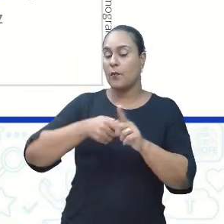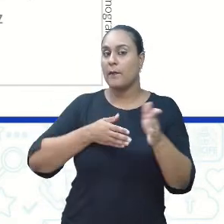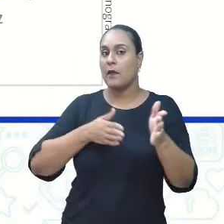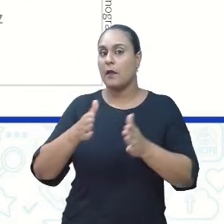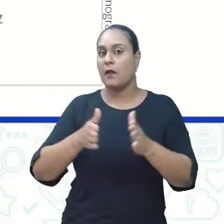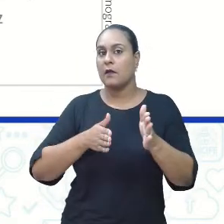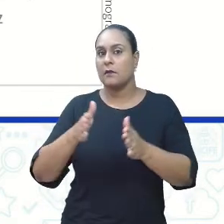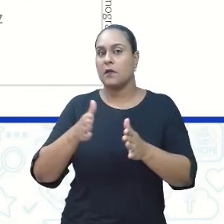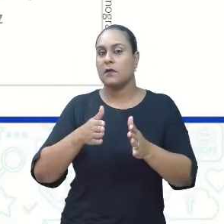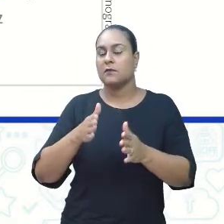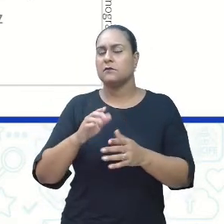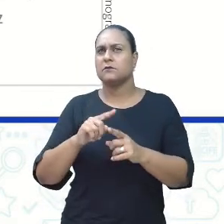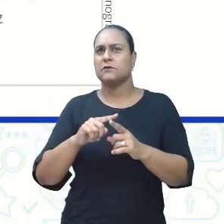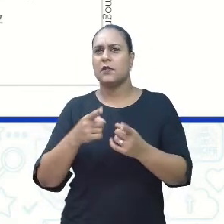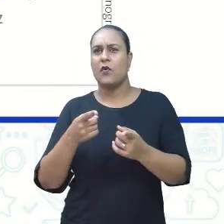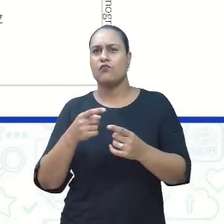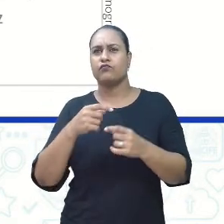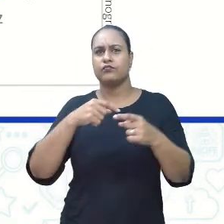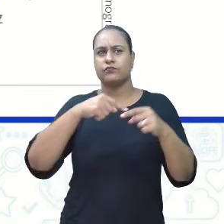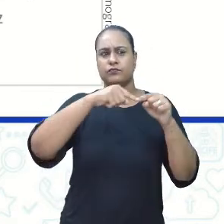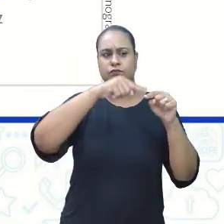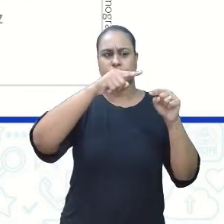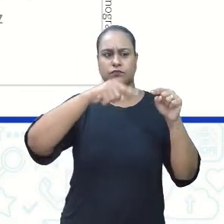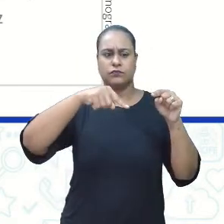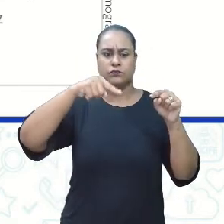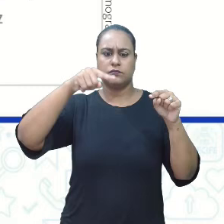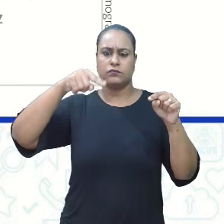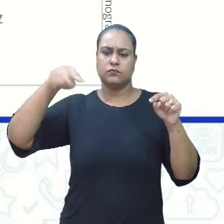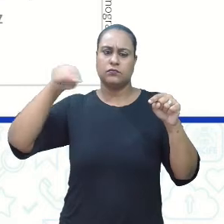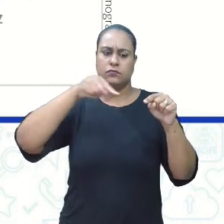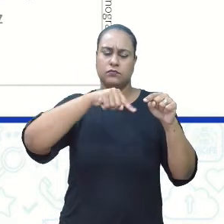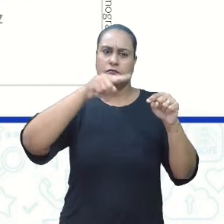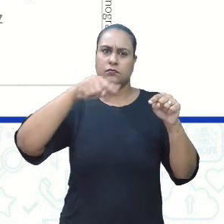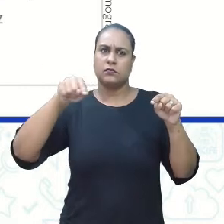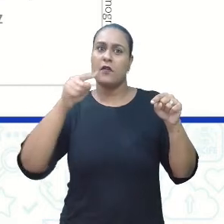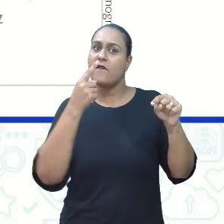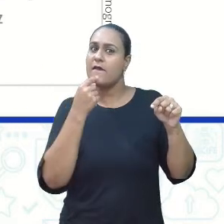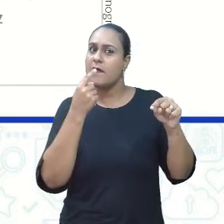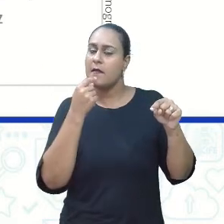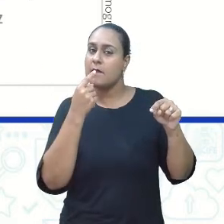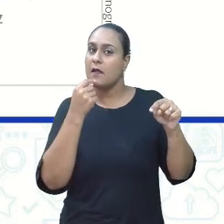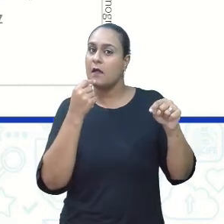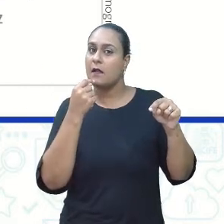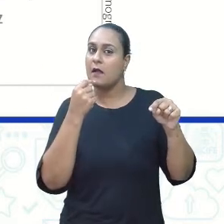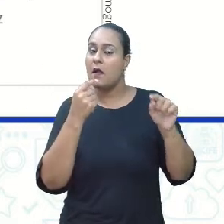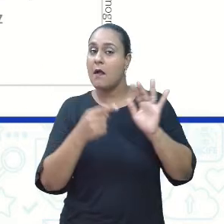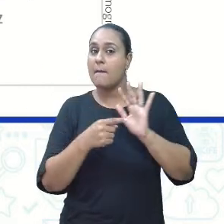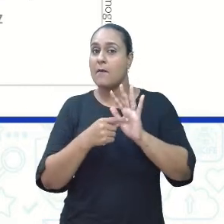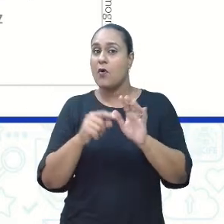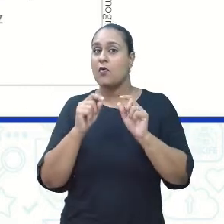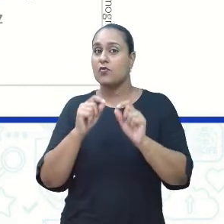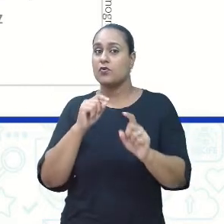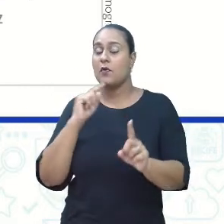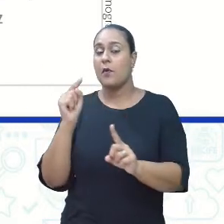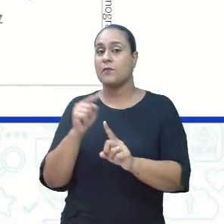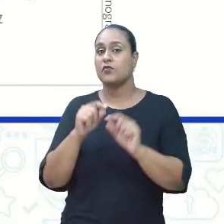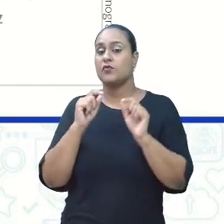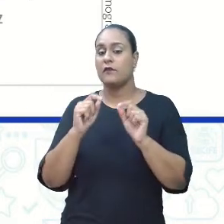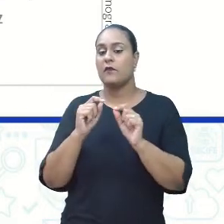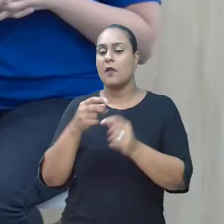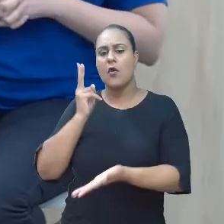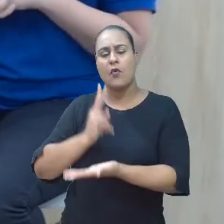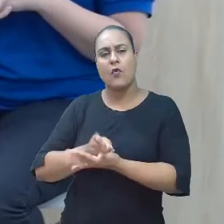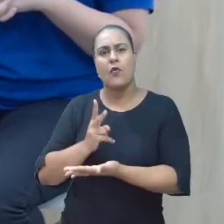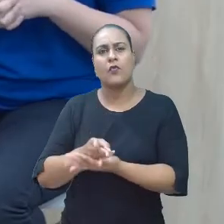gente está observando que o gráfico vermelhinho, ele é uma linha. Ele mostra uma ideia de continuidade da temperatura. A temperatura